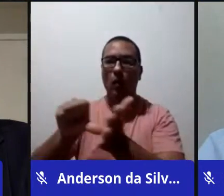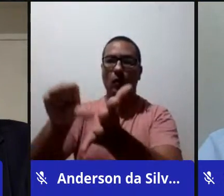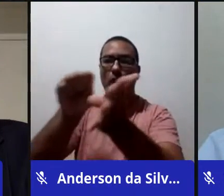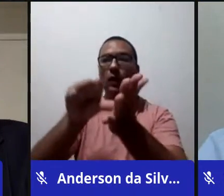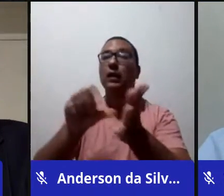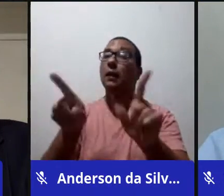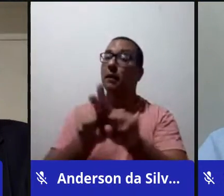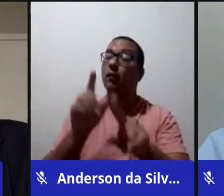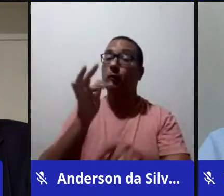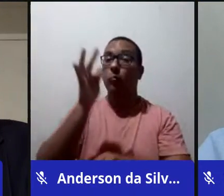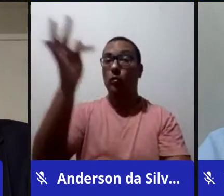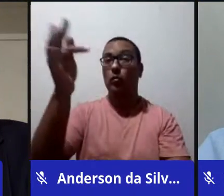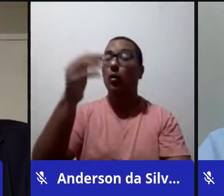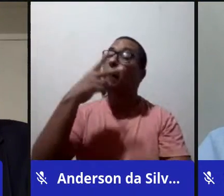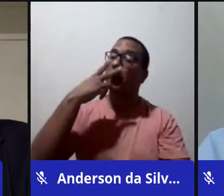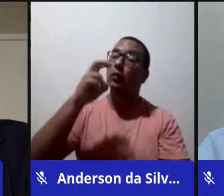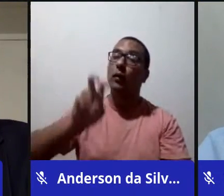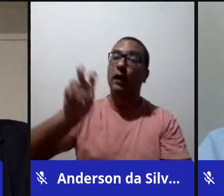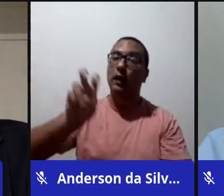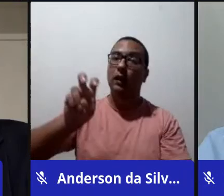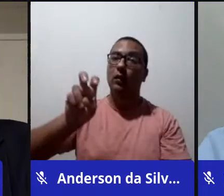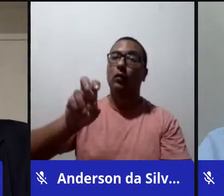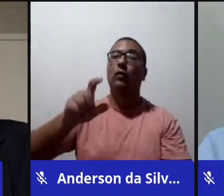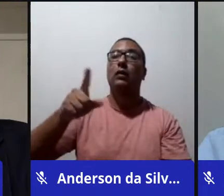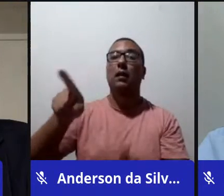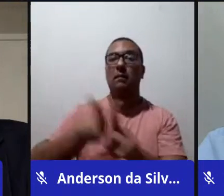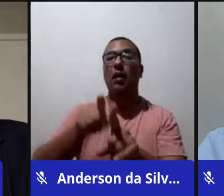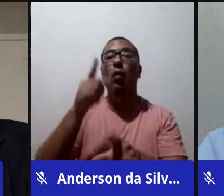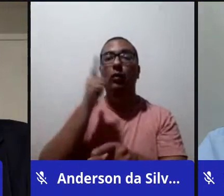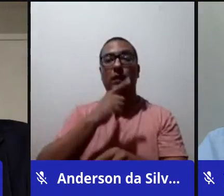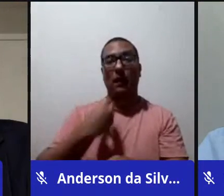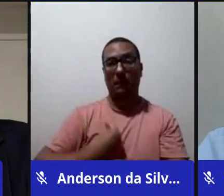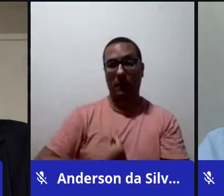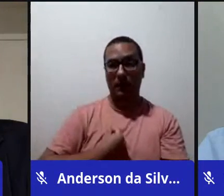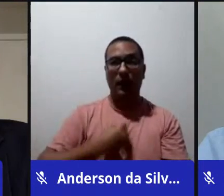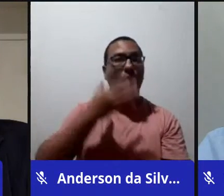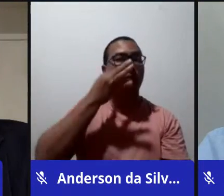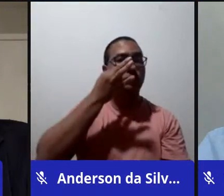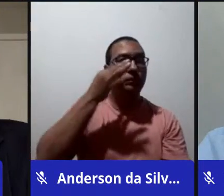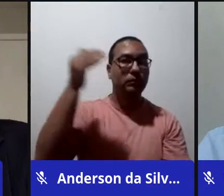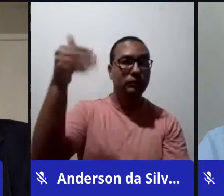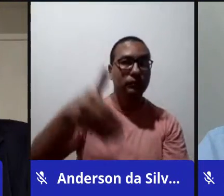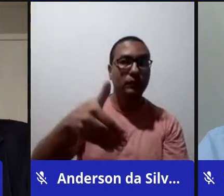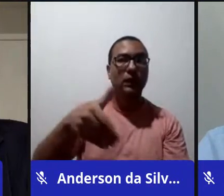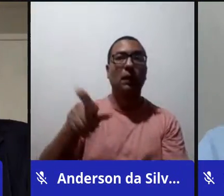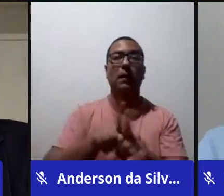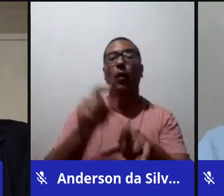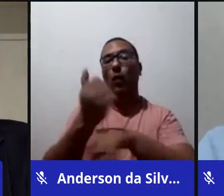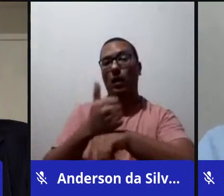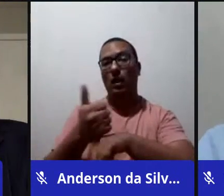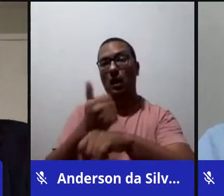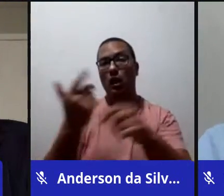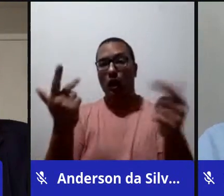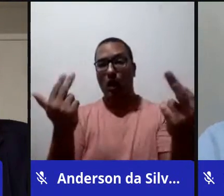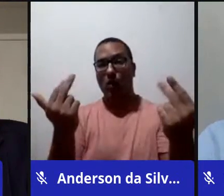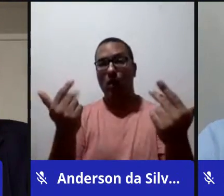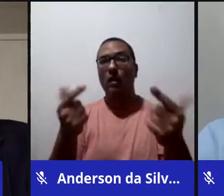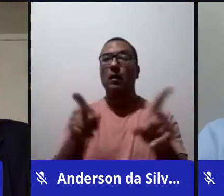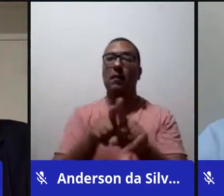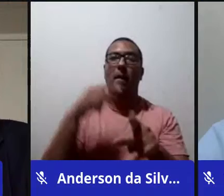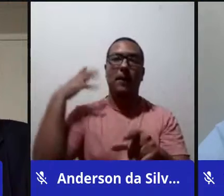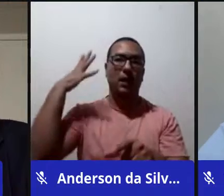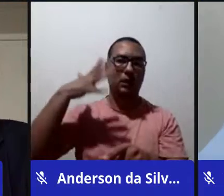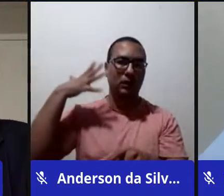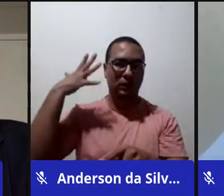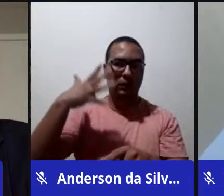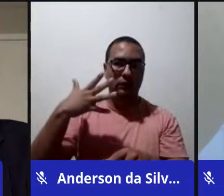sabe no quinto EGEDIN a gente consiga ter um evento presencial e com essa qualidade de palestrantes. Então, será